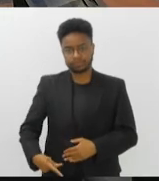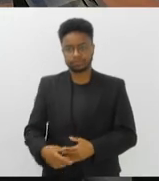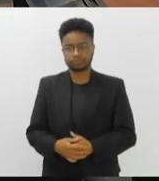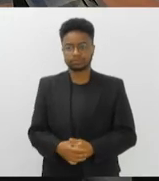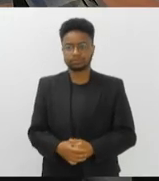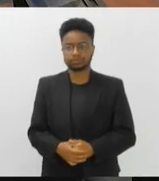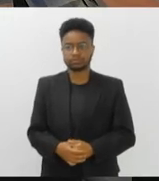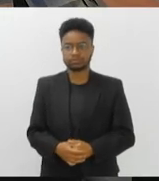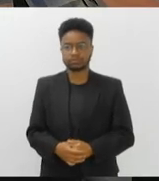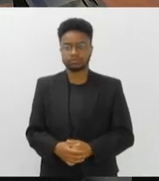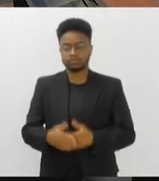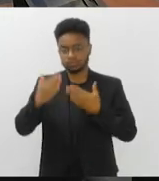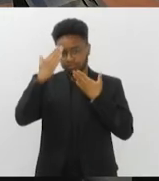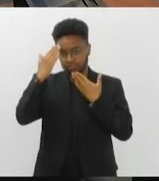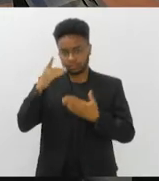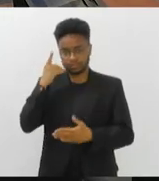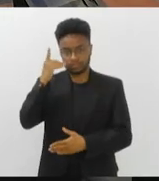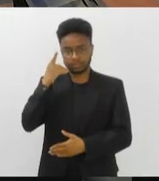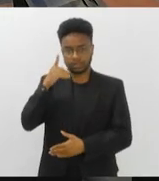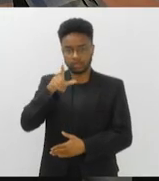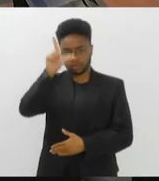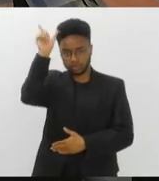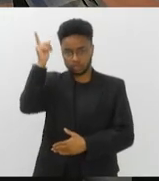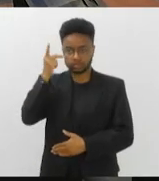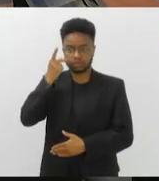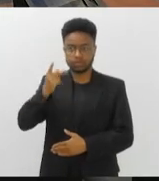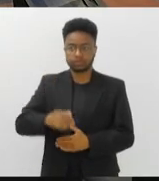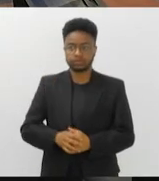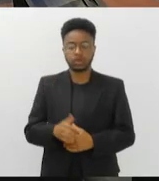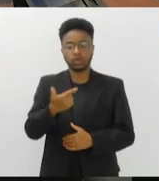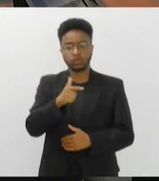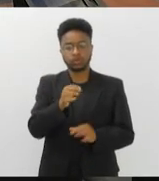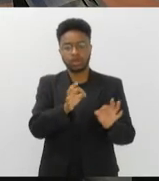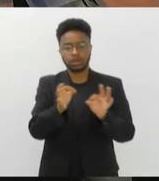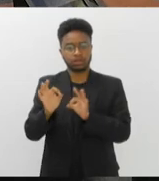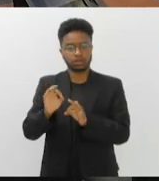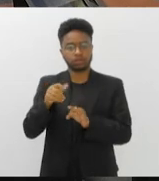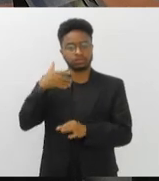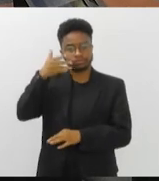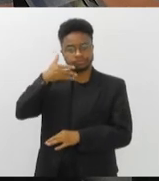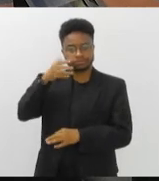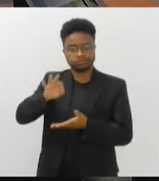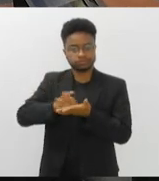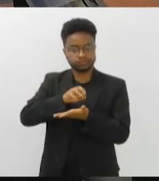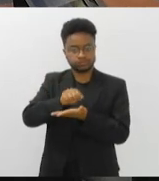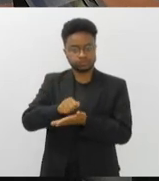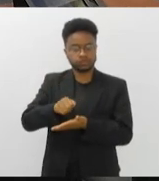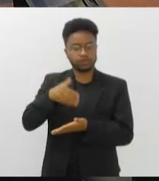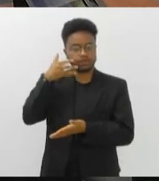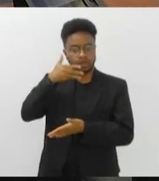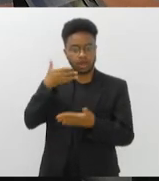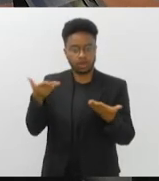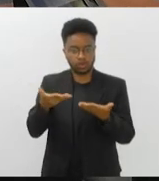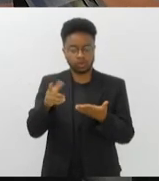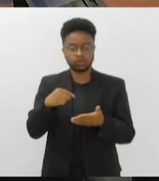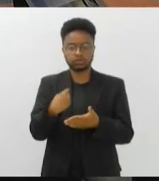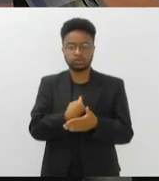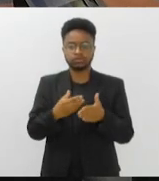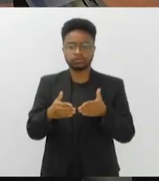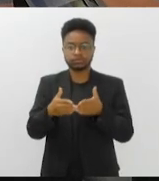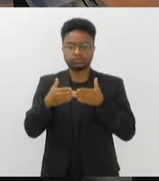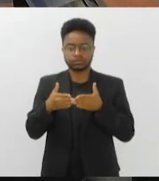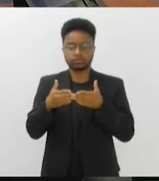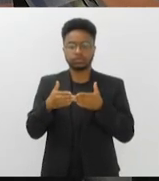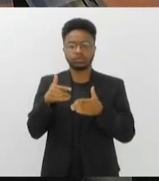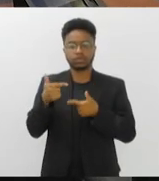presidente Obrigado Deputado Luis Paulo não havendo nenhum orador inscrito expediente inicial a presidência suspende